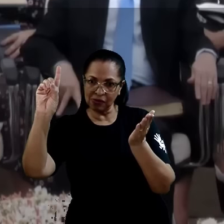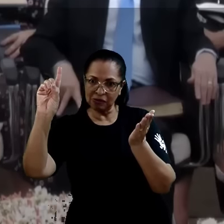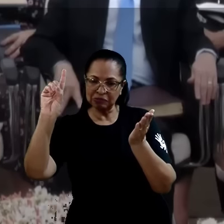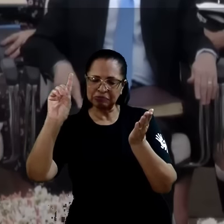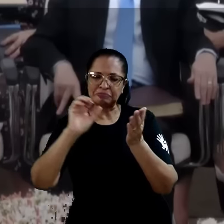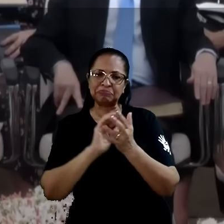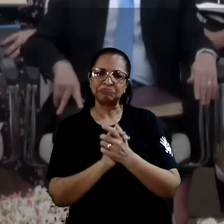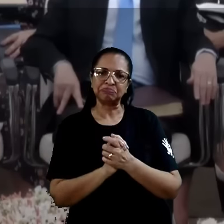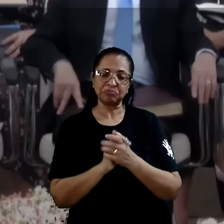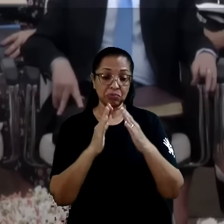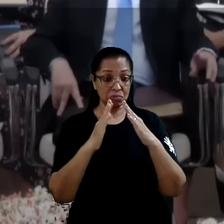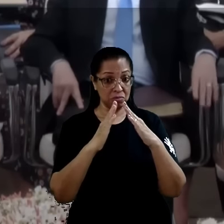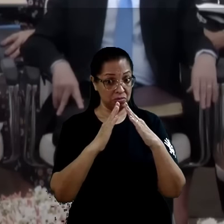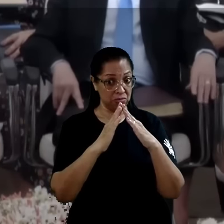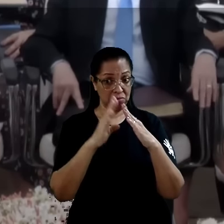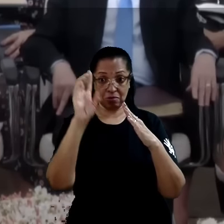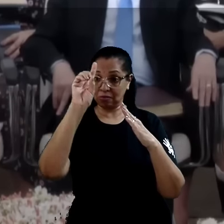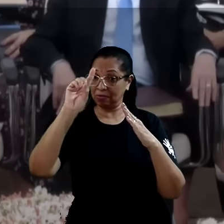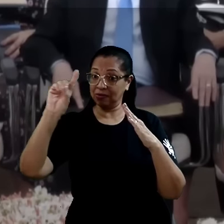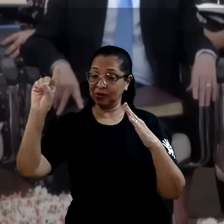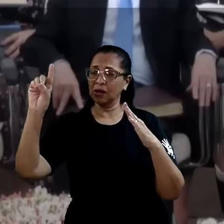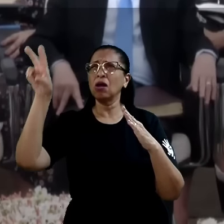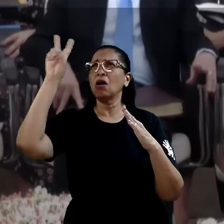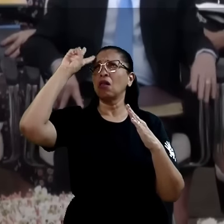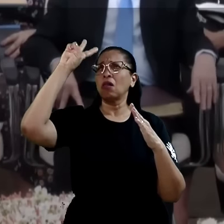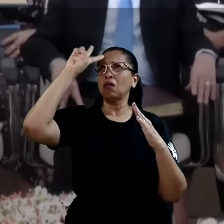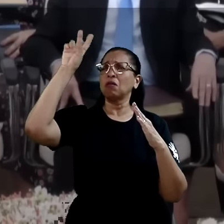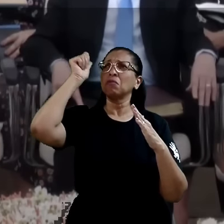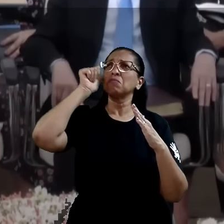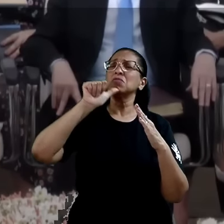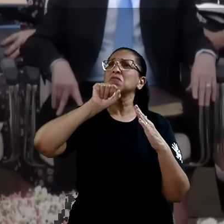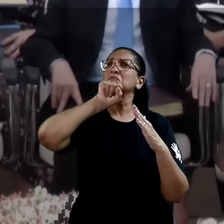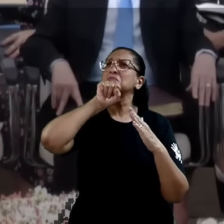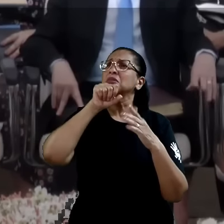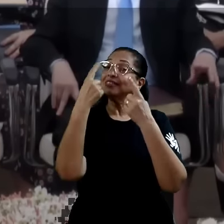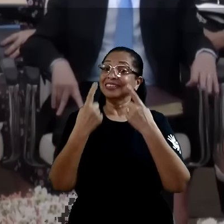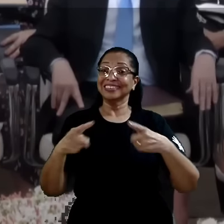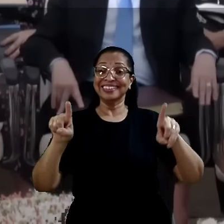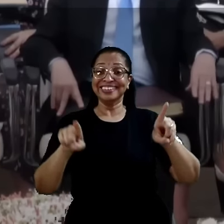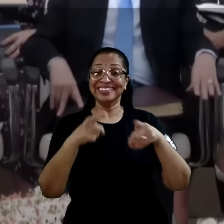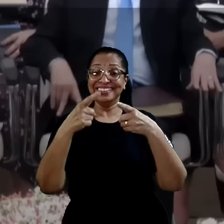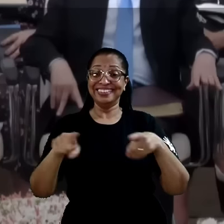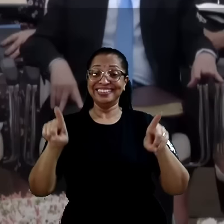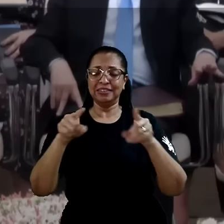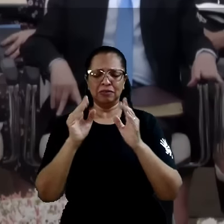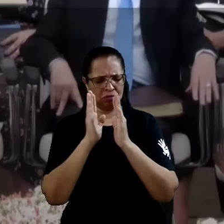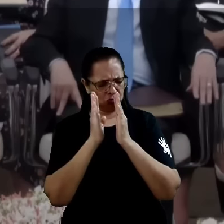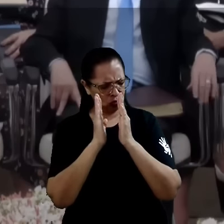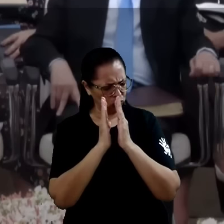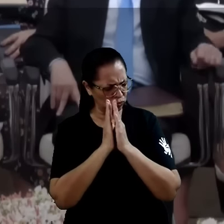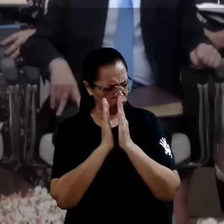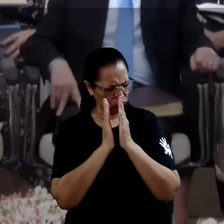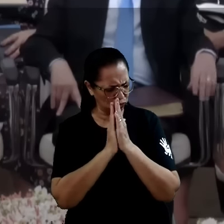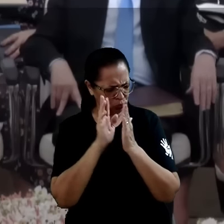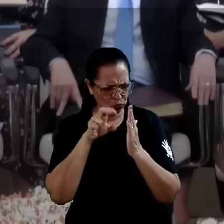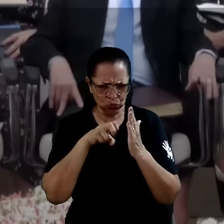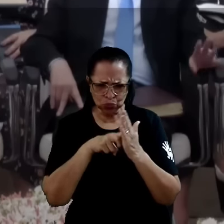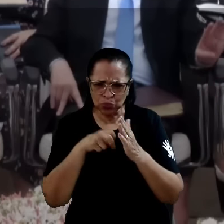madrugada preparando mensagens falando mistério cheguei no falar em